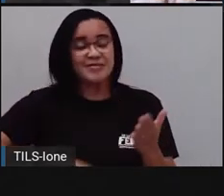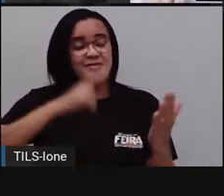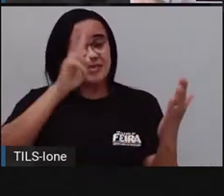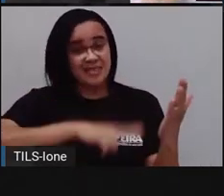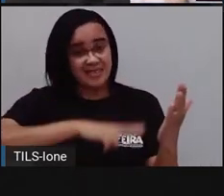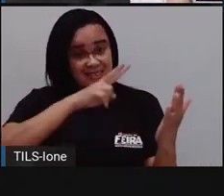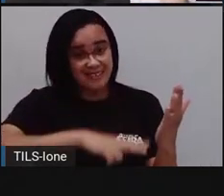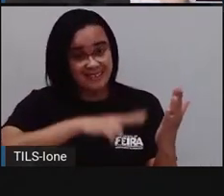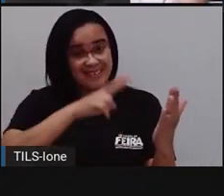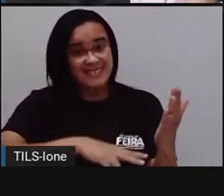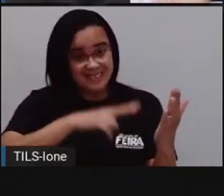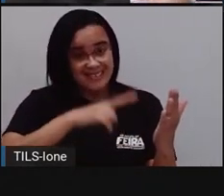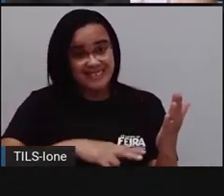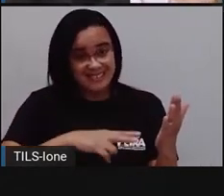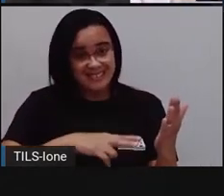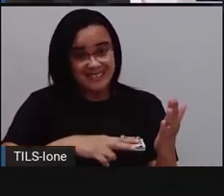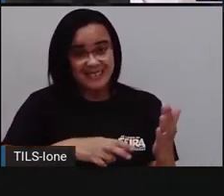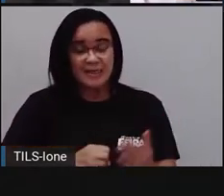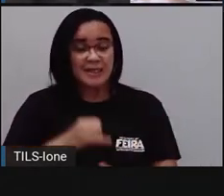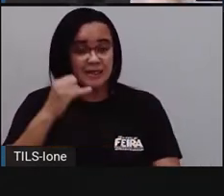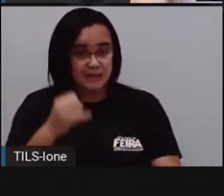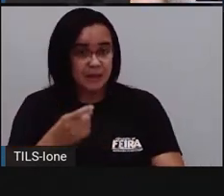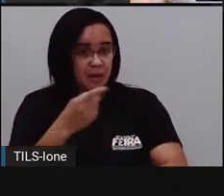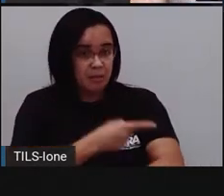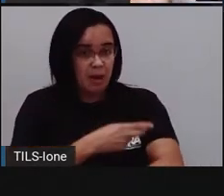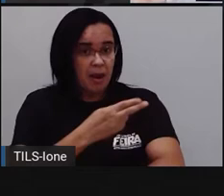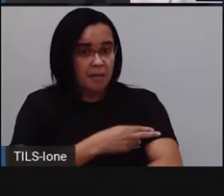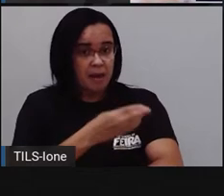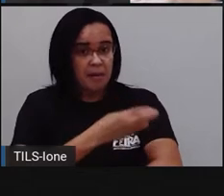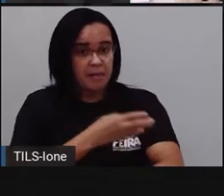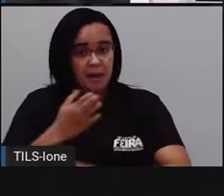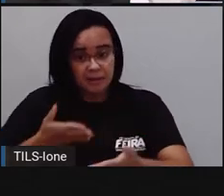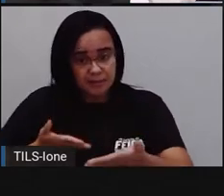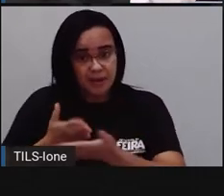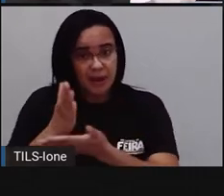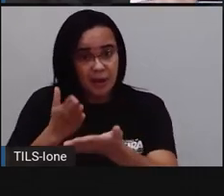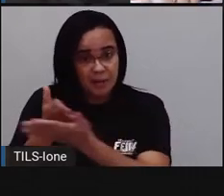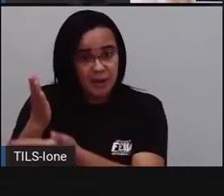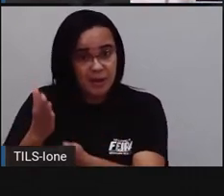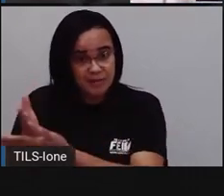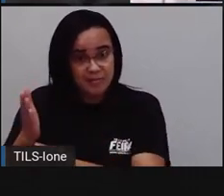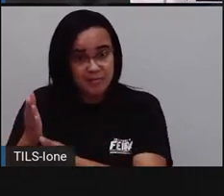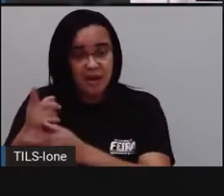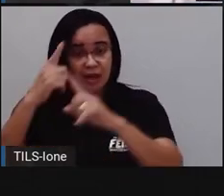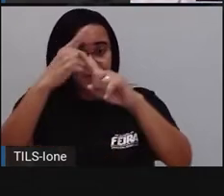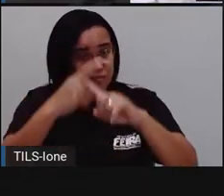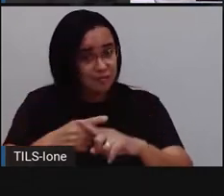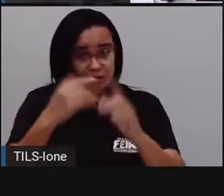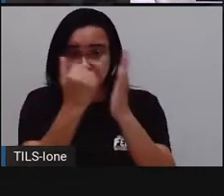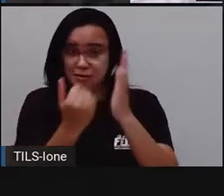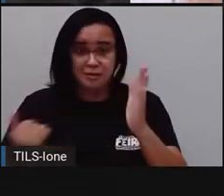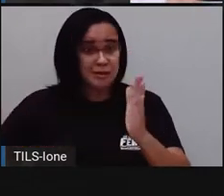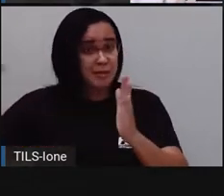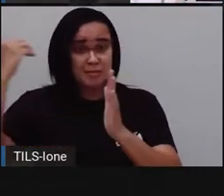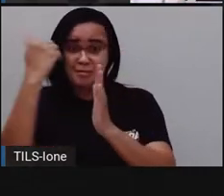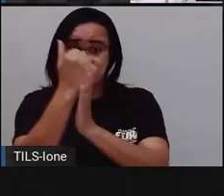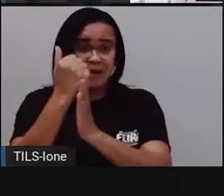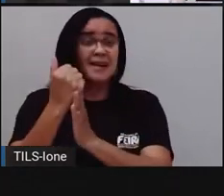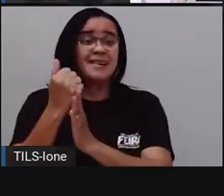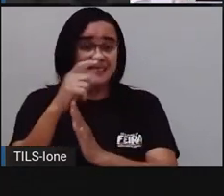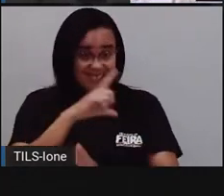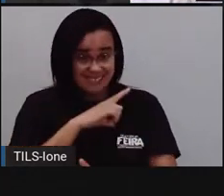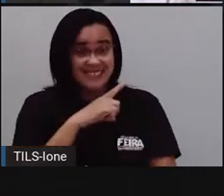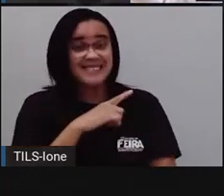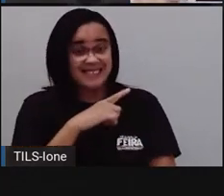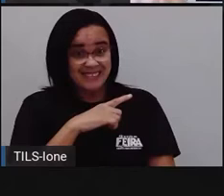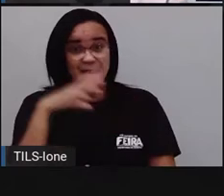vão, cada série que vocês vão passando, o desafio vai aumentando, né? Então, no segundo ano, a pró lá do